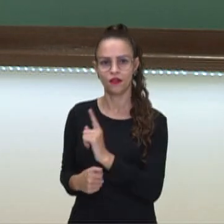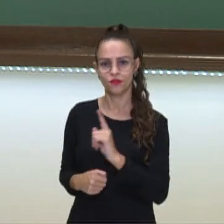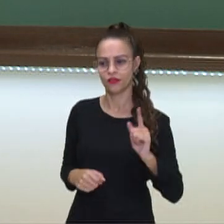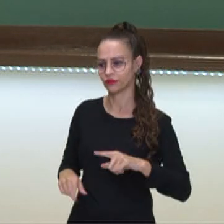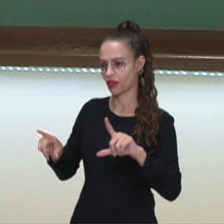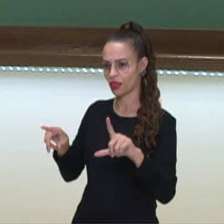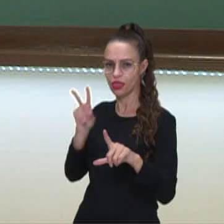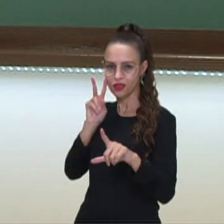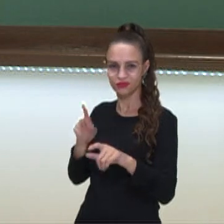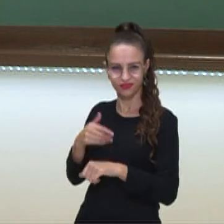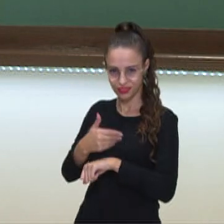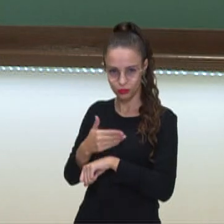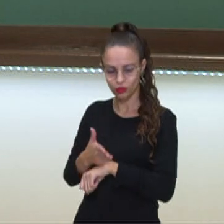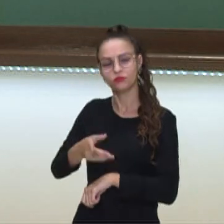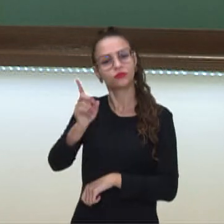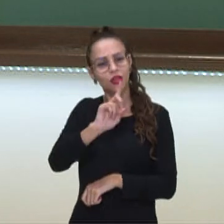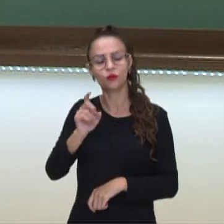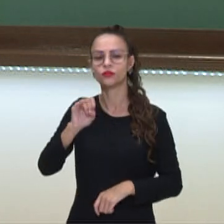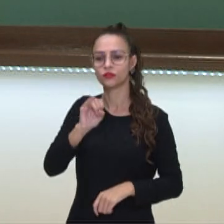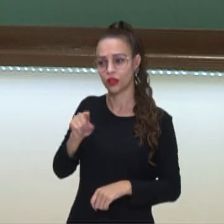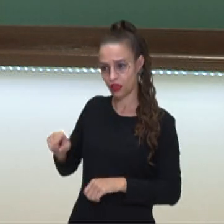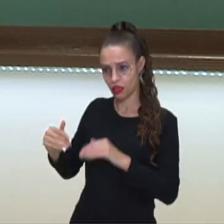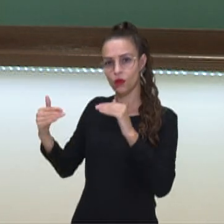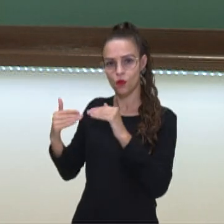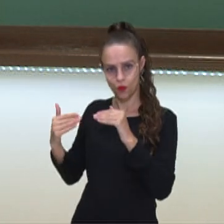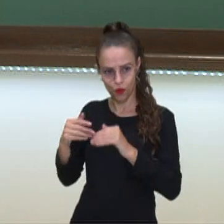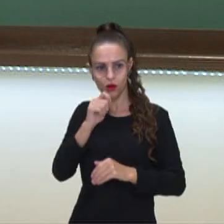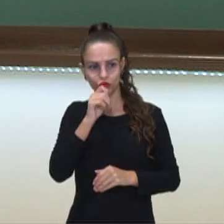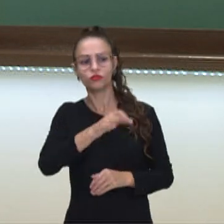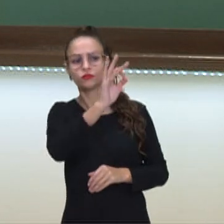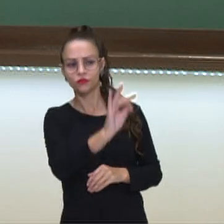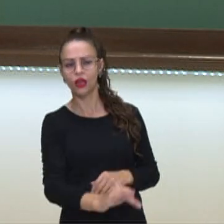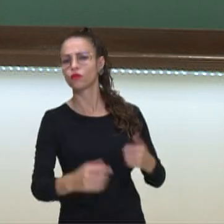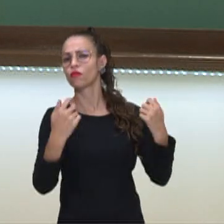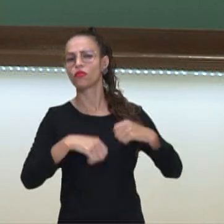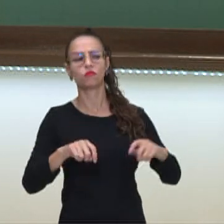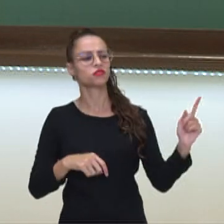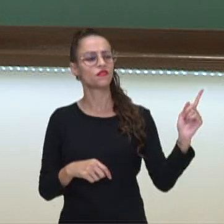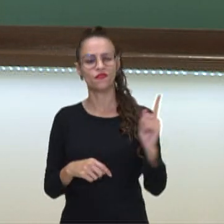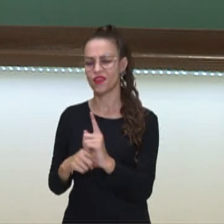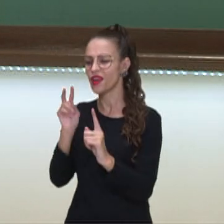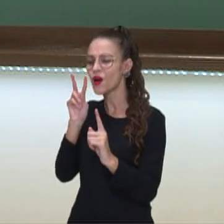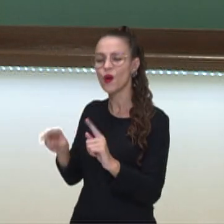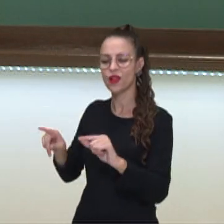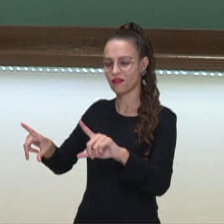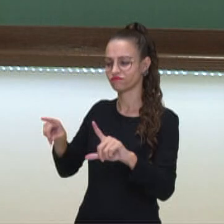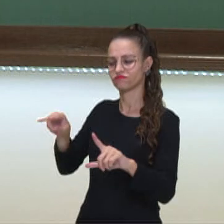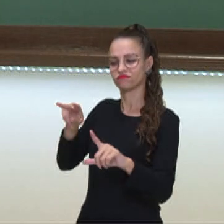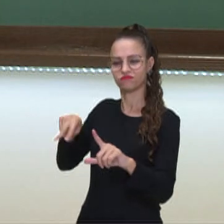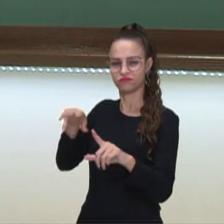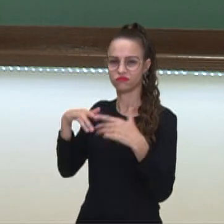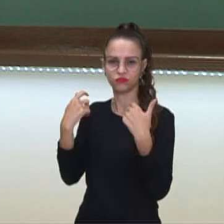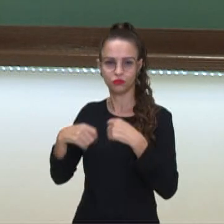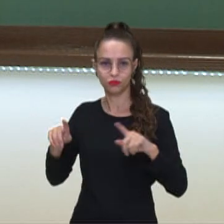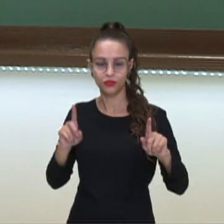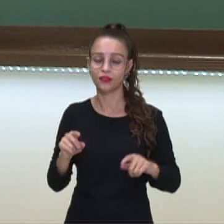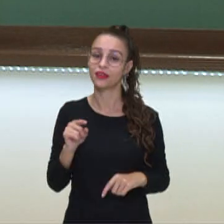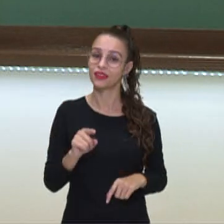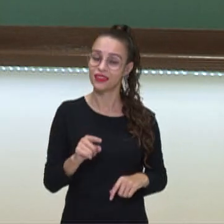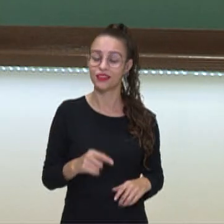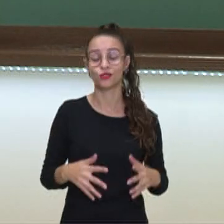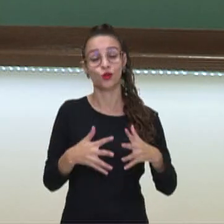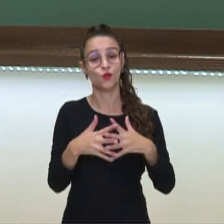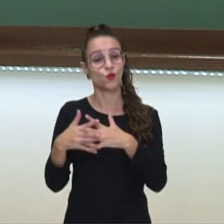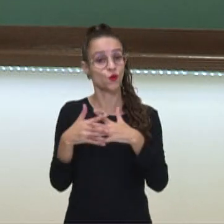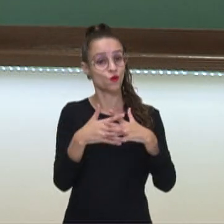confirmar. Se o VAR concorda com a marcação dele, ele não precisa ir até a cabine. E isso tem gerado uma certa